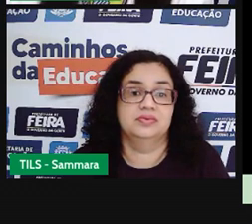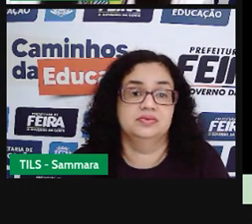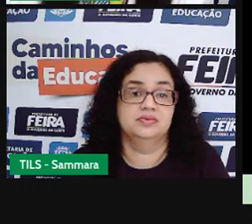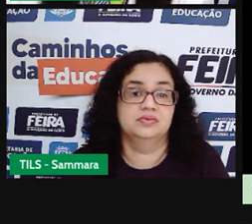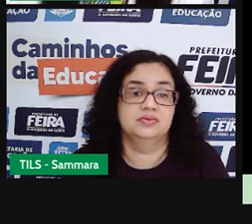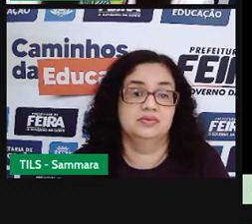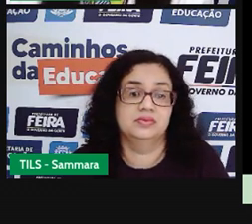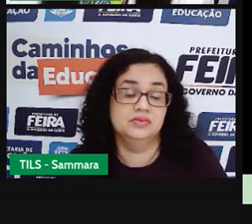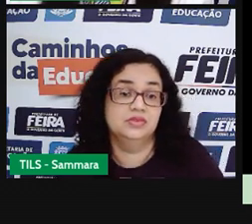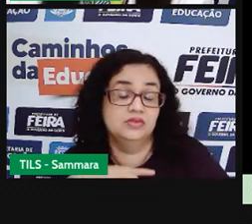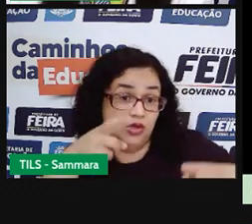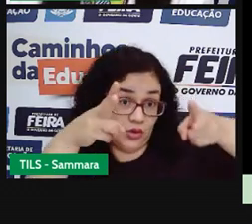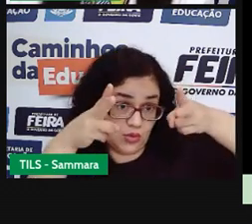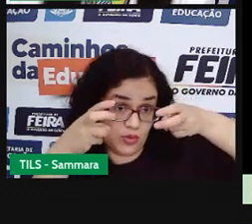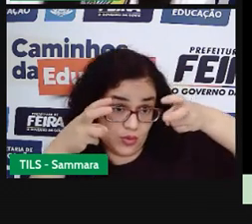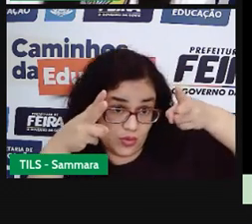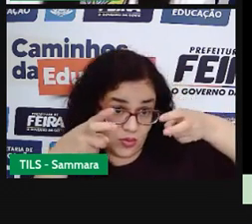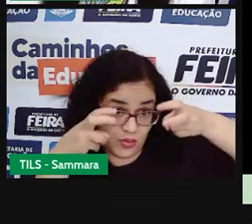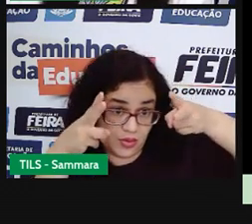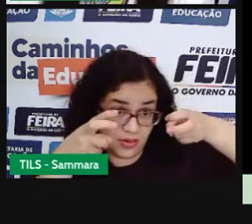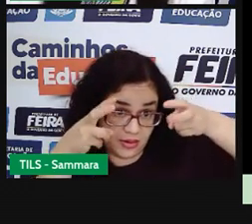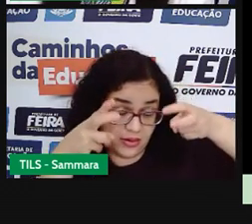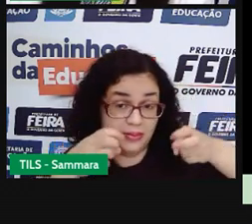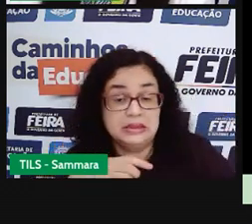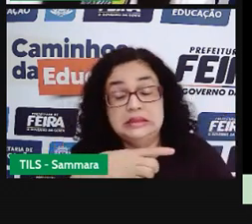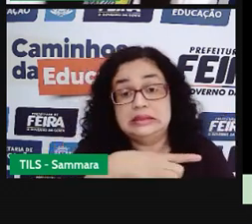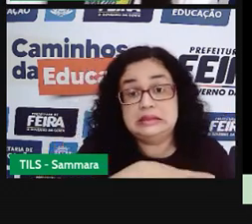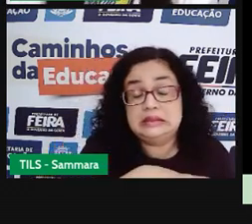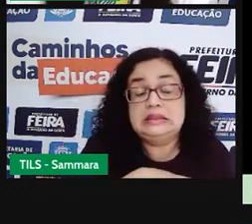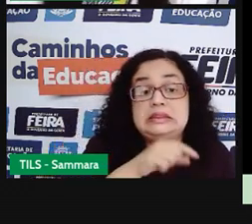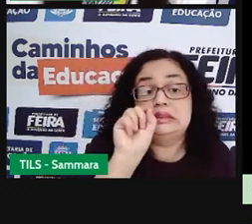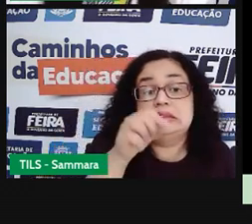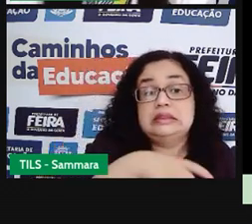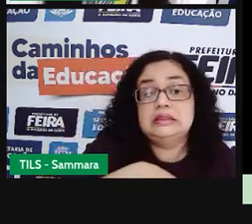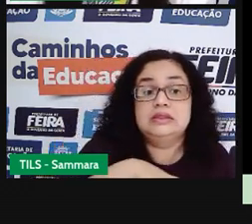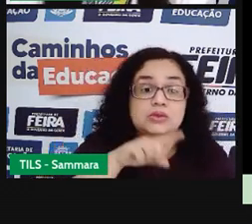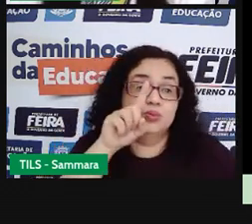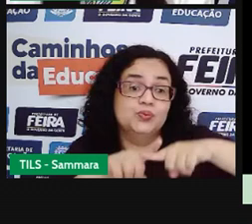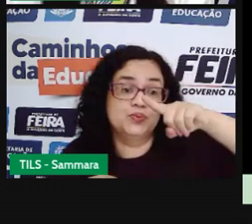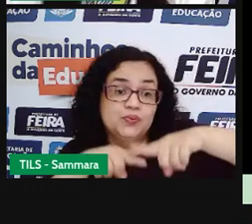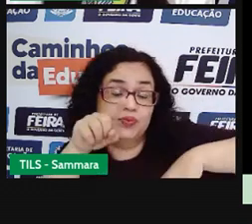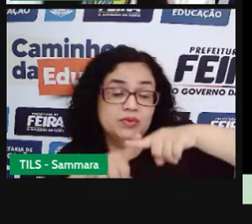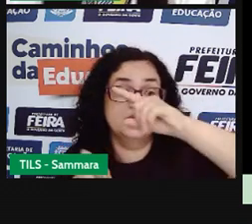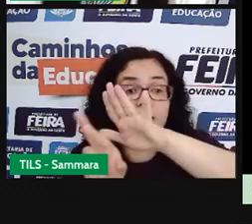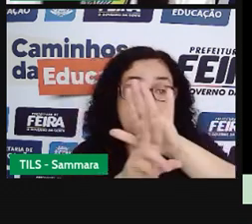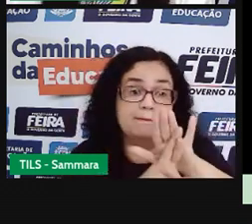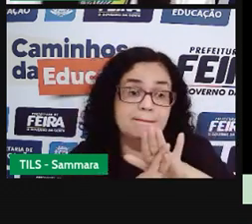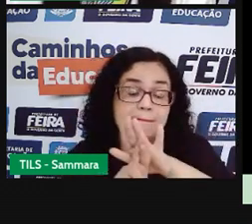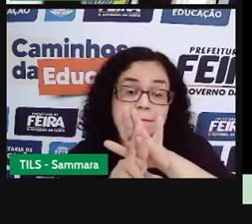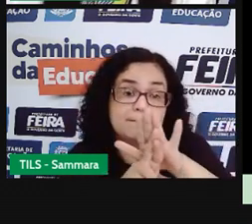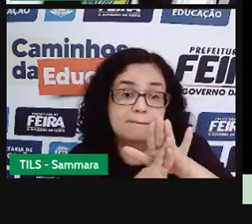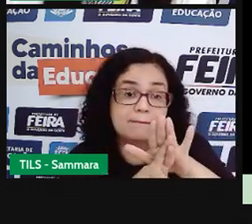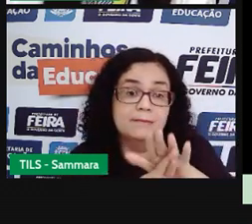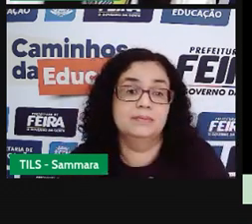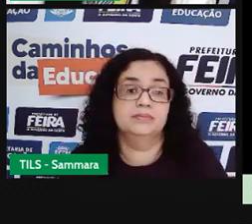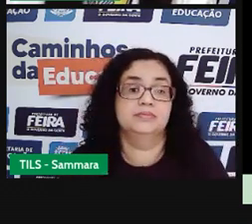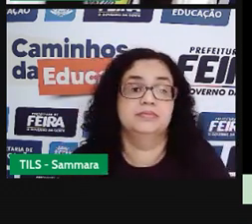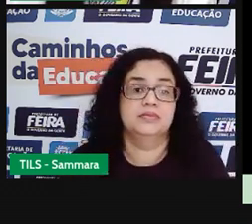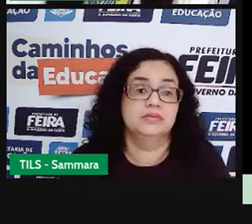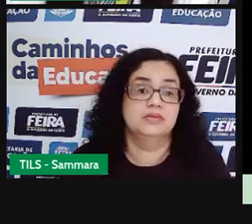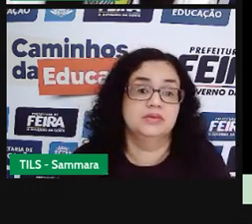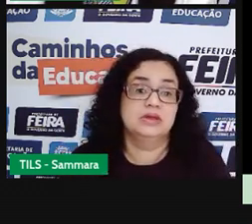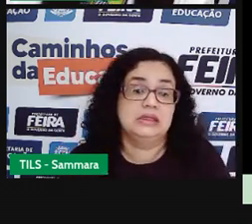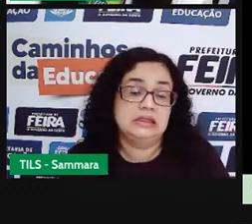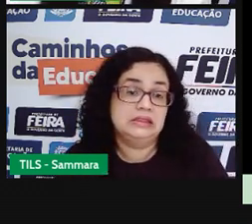dia-a-dia EA gente observa aqui a composição EA forma como eles são apresentados são é uma